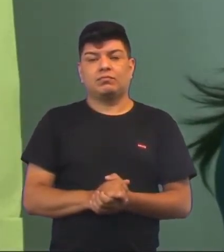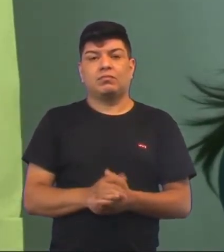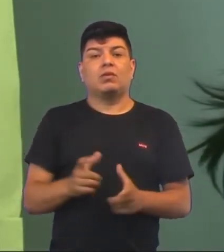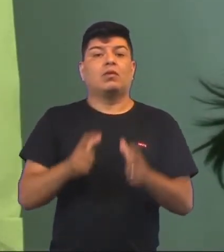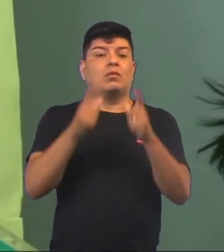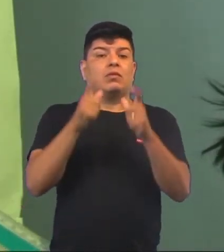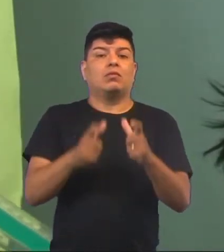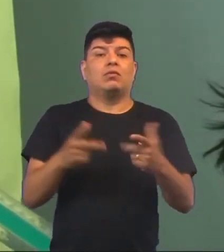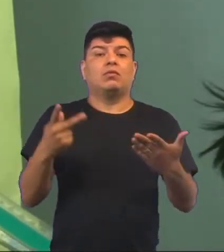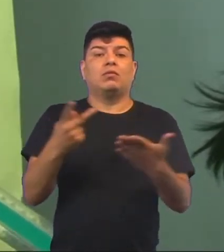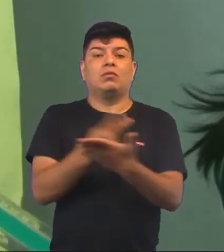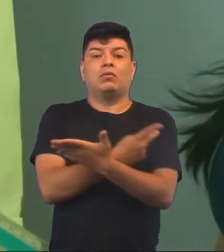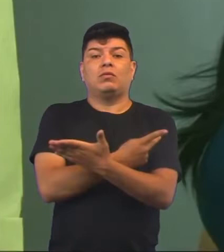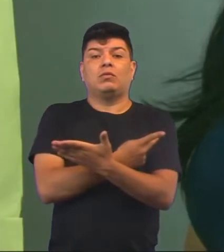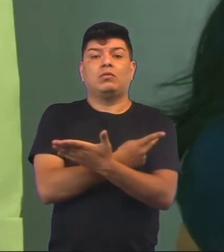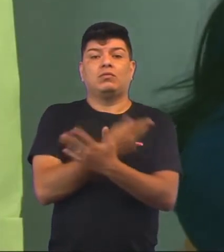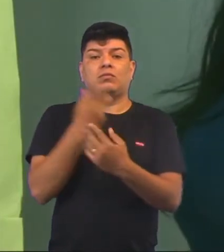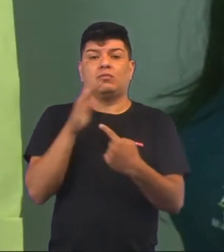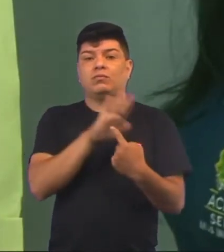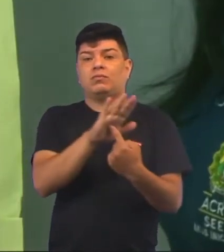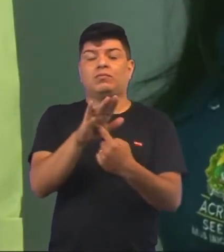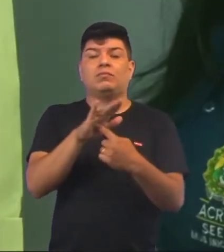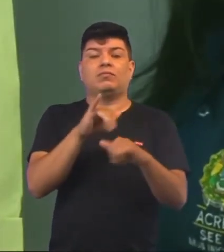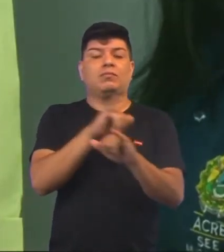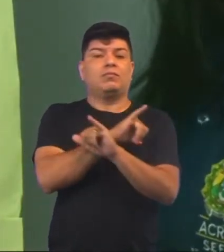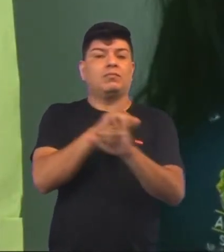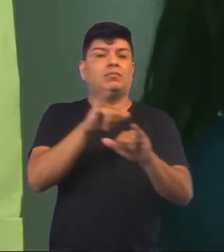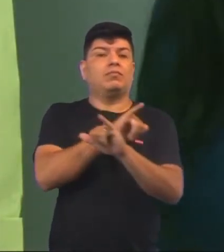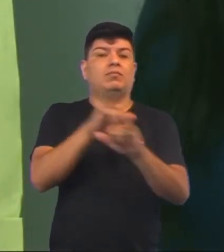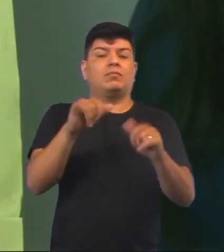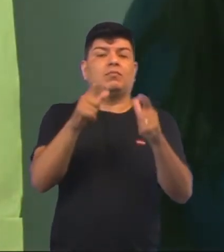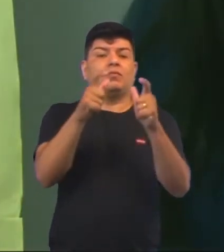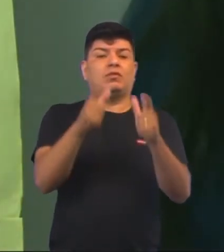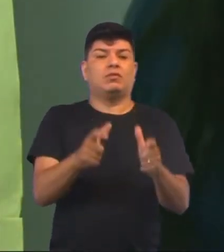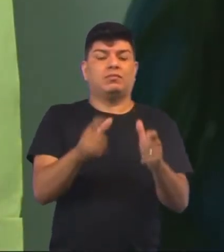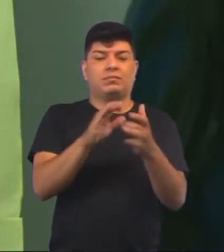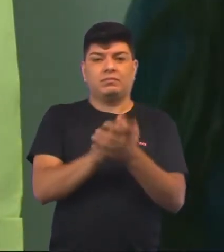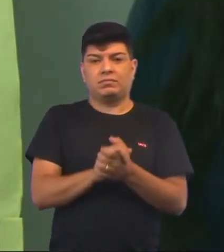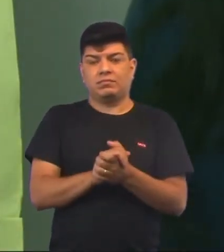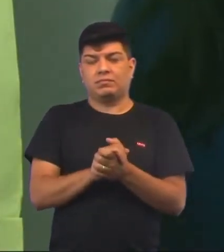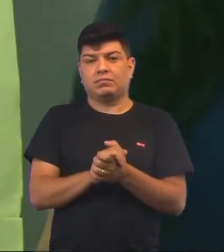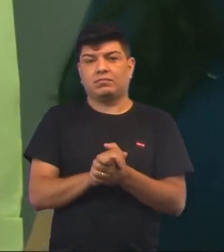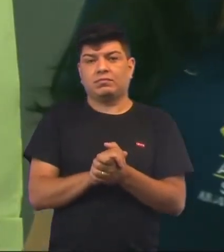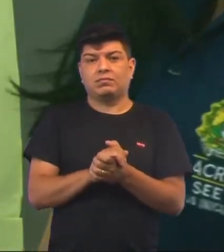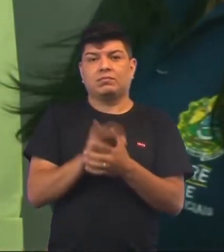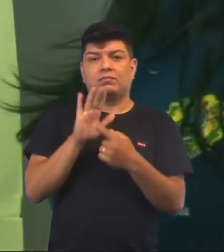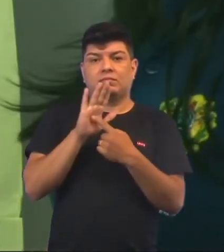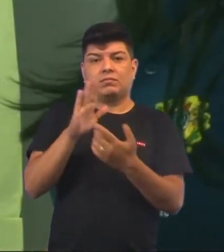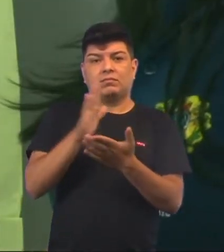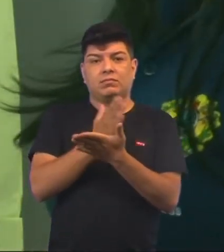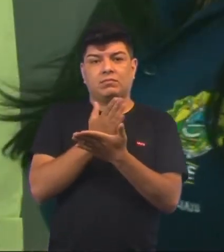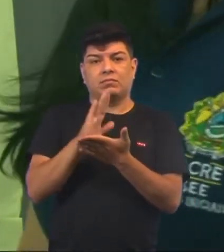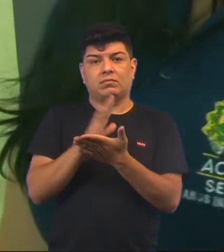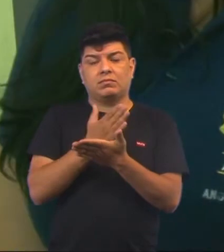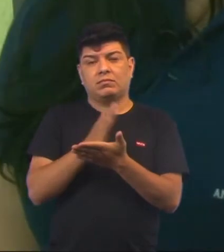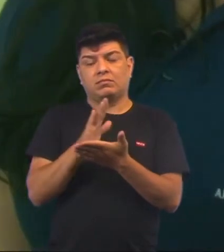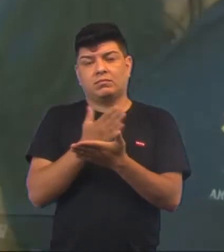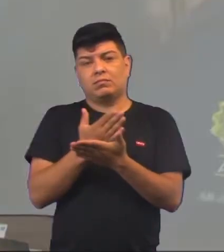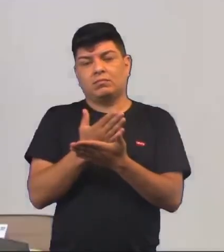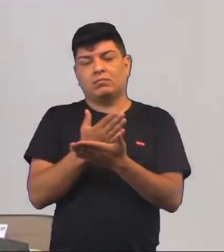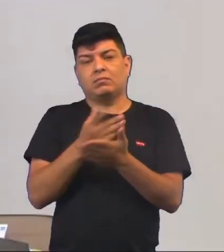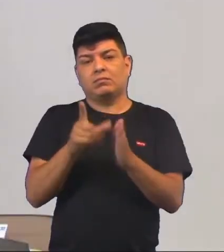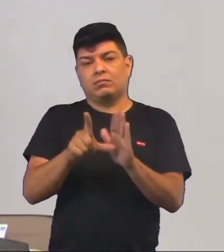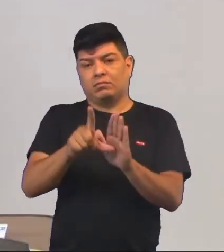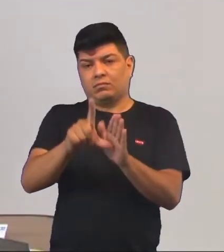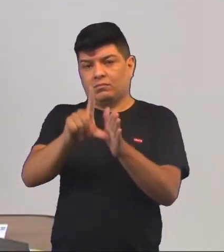Onde aconteceu o fato descrito na notícia? Onde aconteceu? A gente já falou, já foi citado algumas vezes em algumas